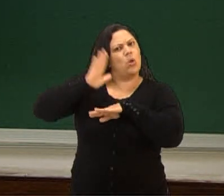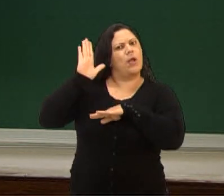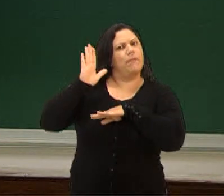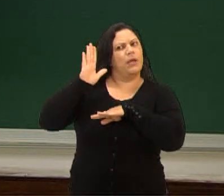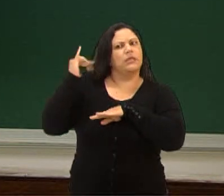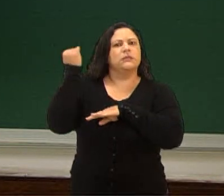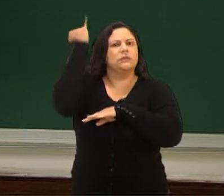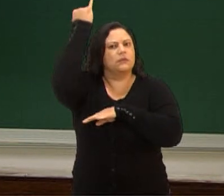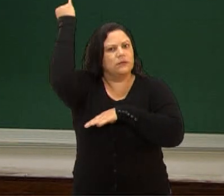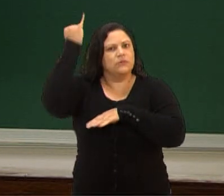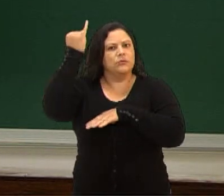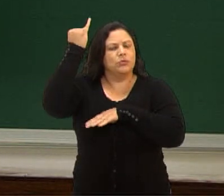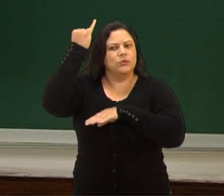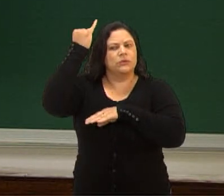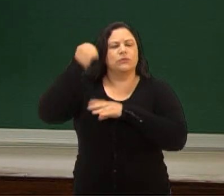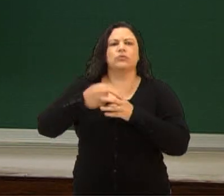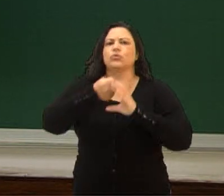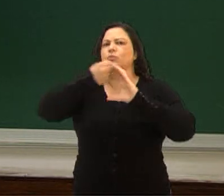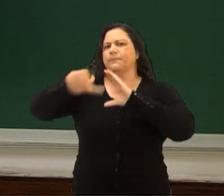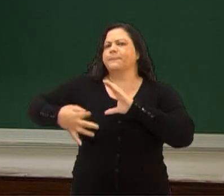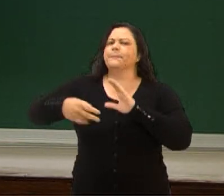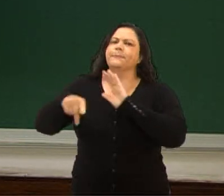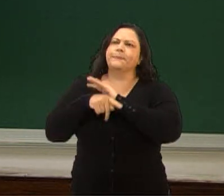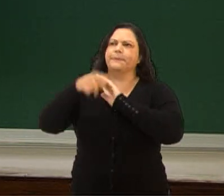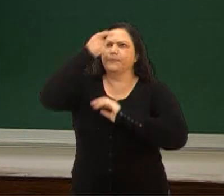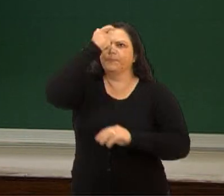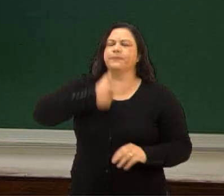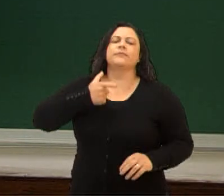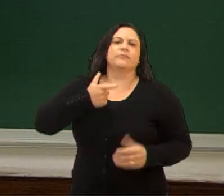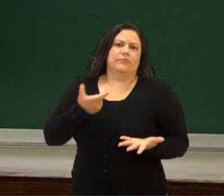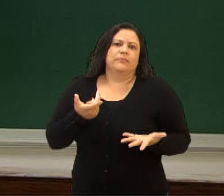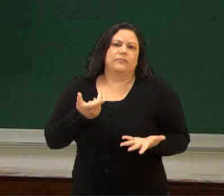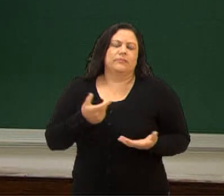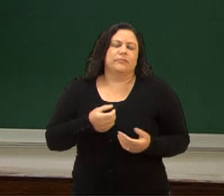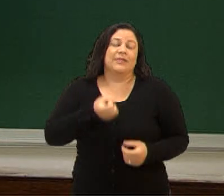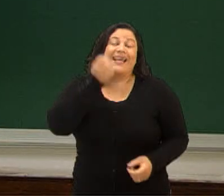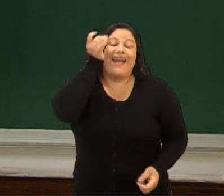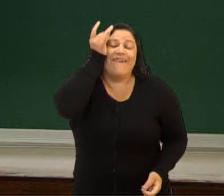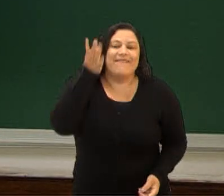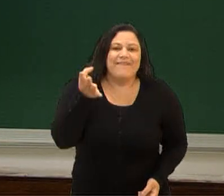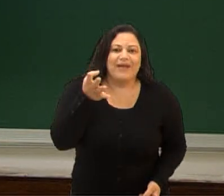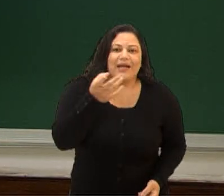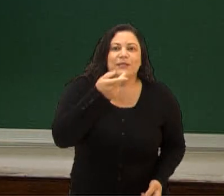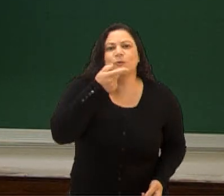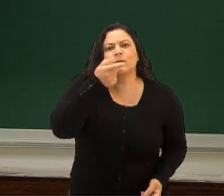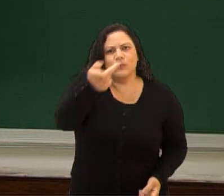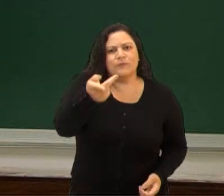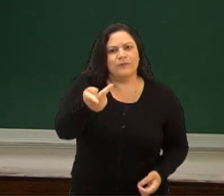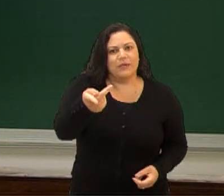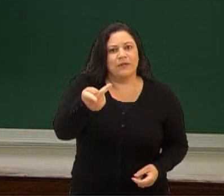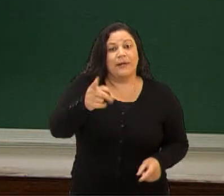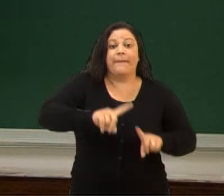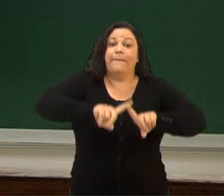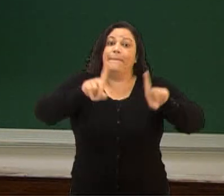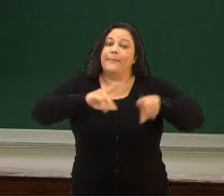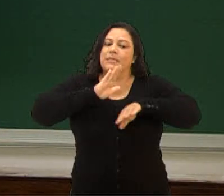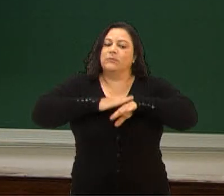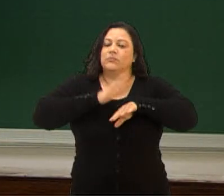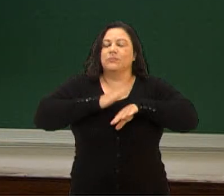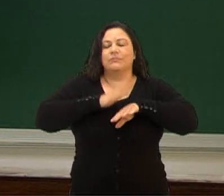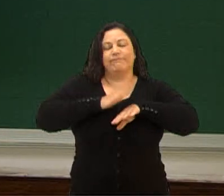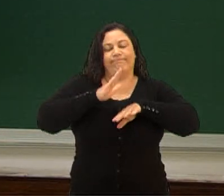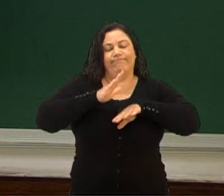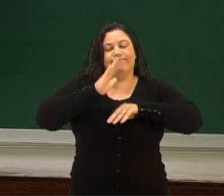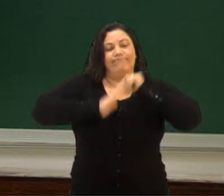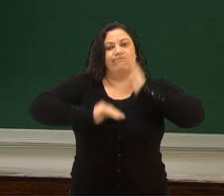reflexos do caráter da pessoa, né? É fácil dizer as coisas, mas é difícil fazê-las. E não é assim? Às vezes